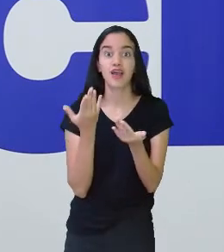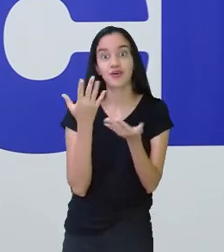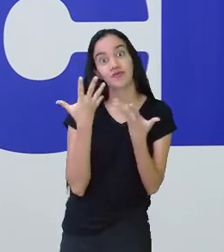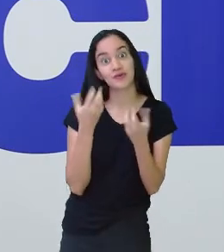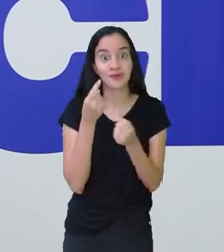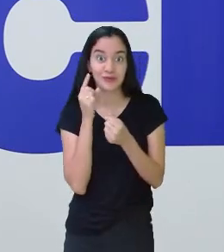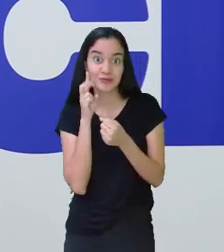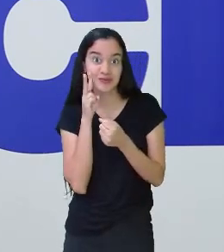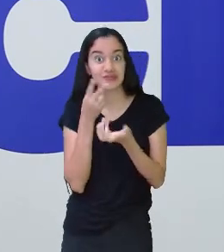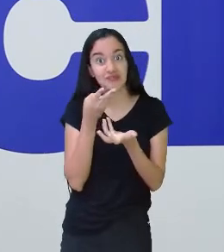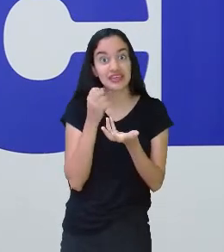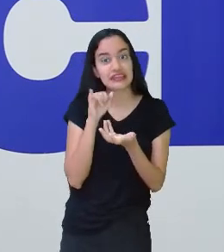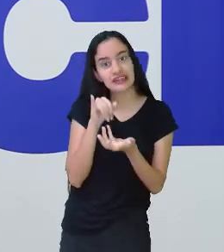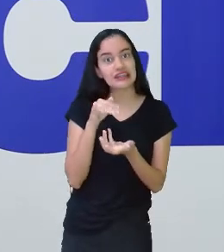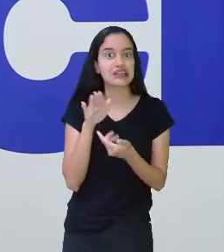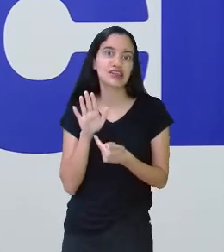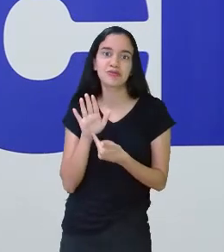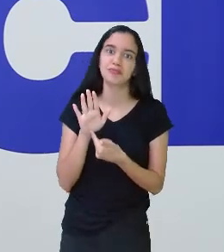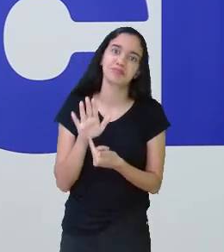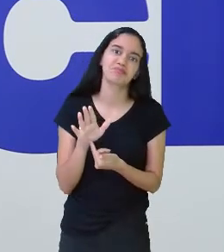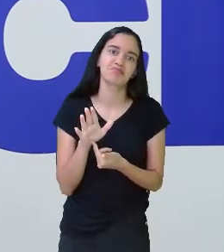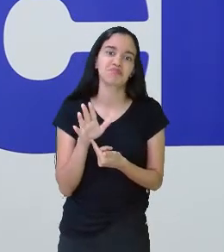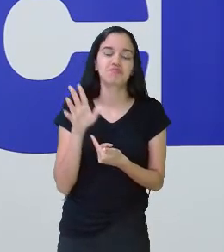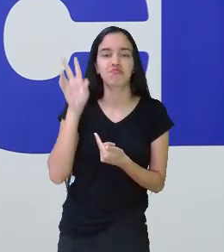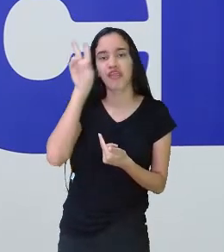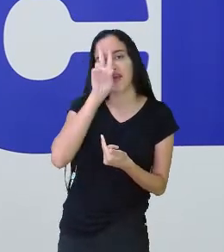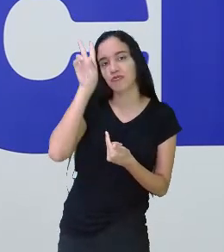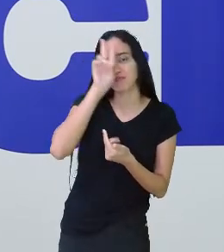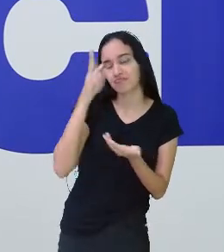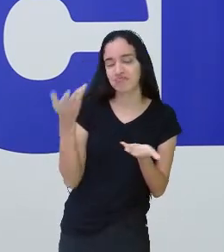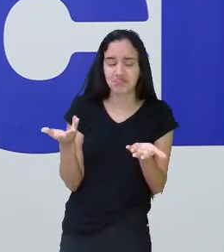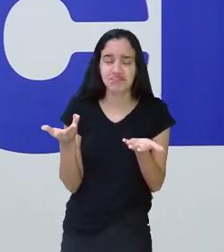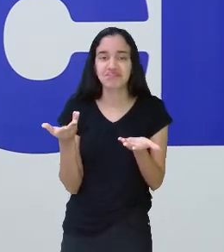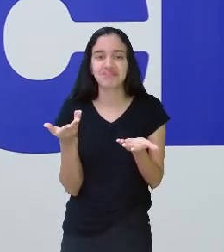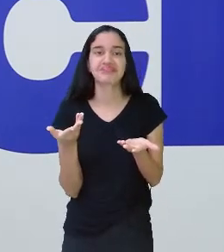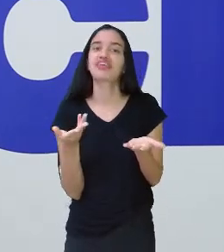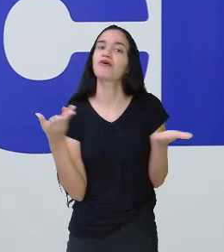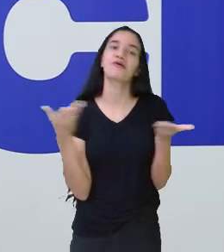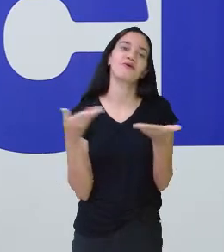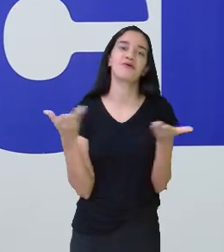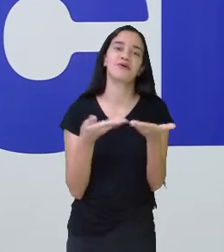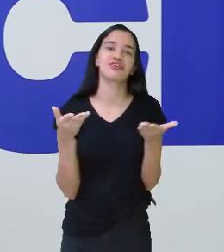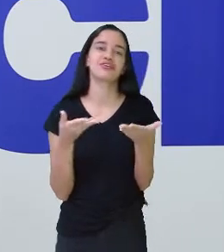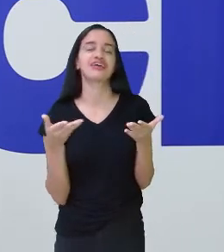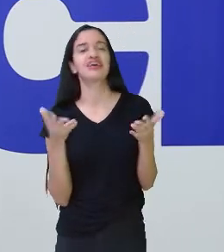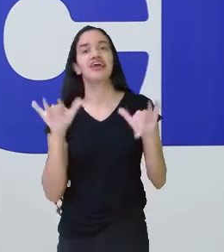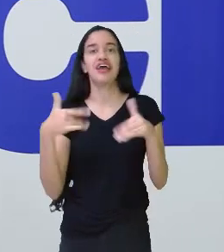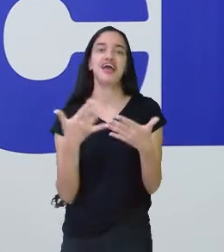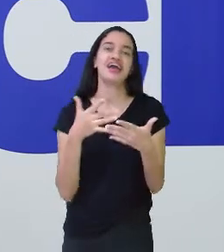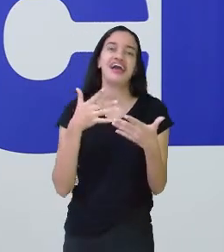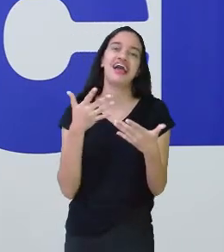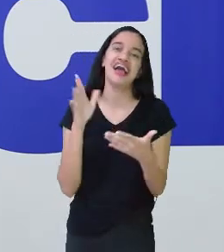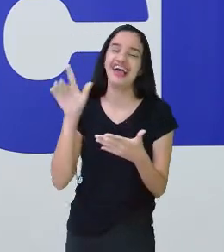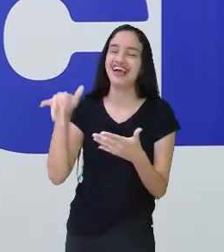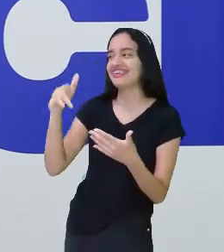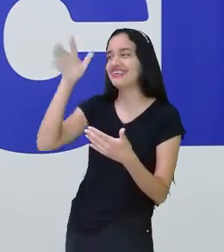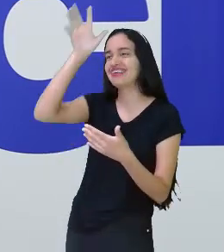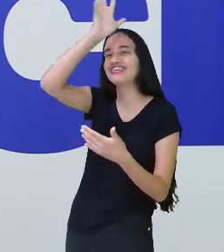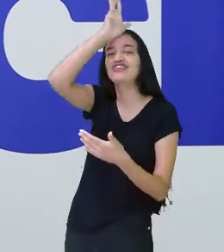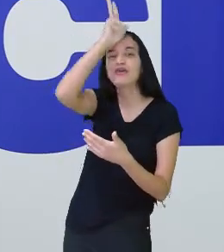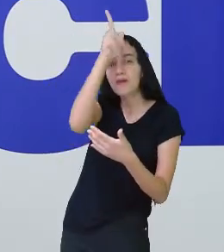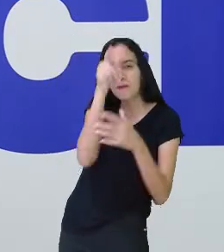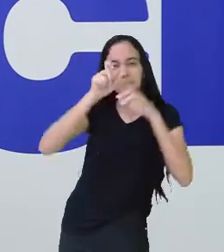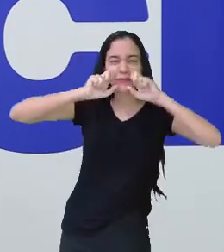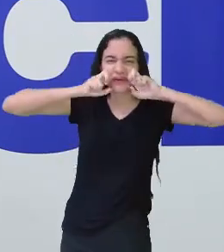né? Se ele aparece. Se aparece, né? Ninguém lembrou dele hoje. Gente, ó, agora que o Bruno botou aqui, ó. Olha